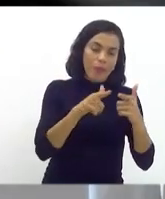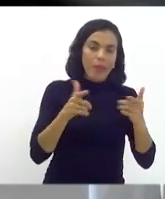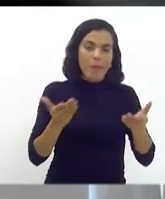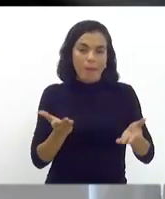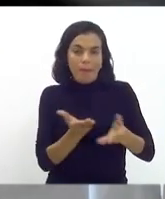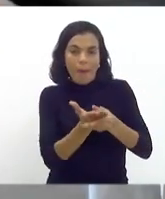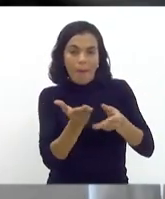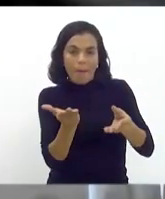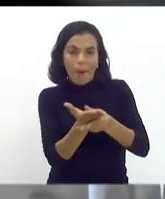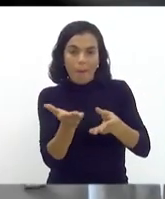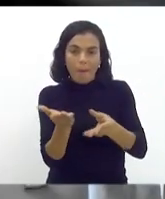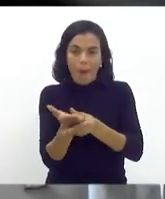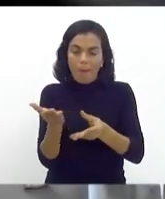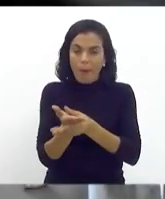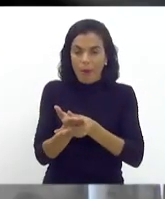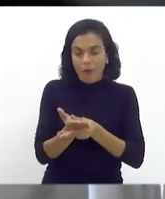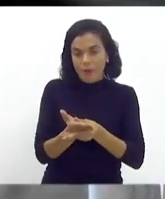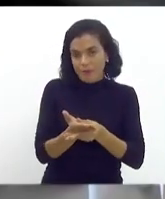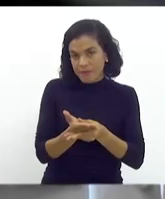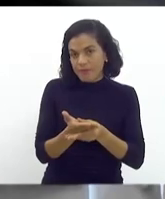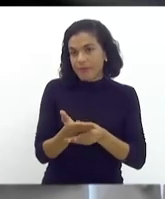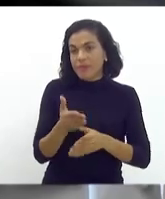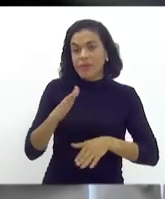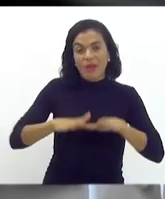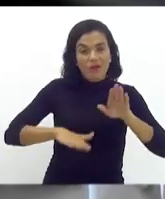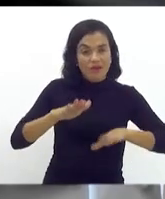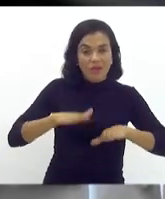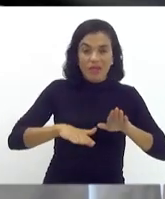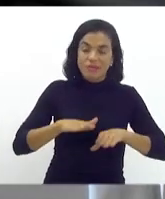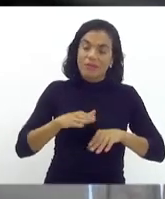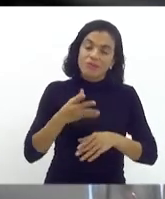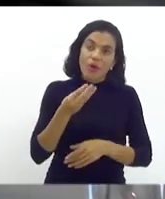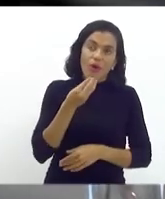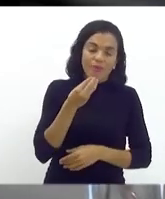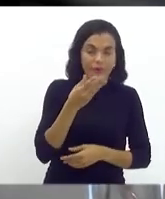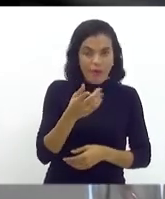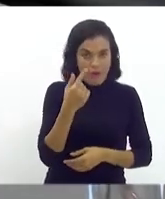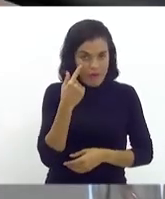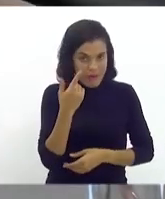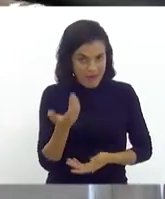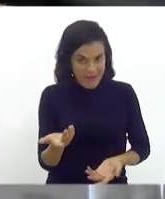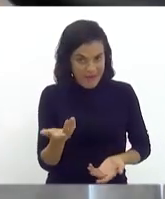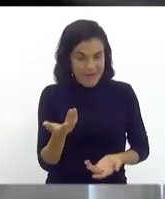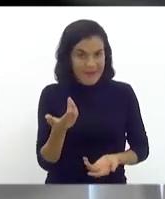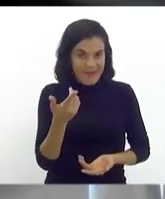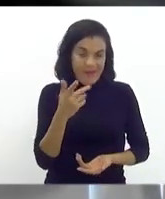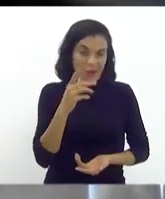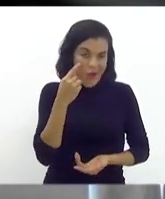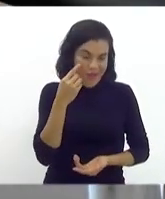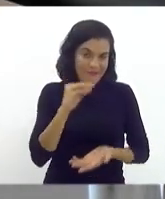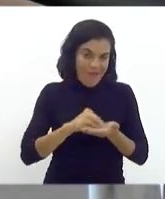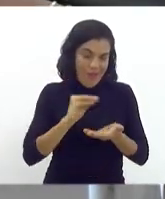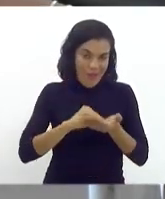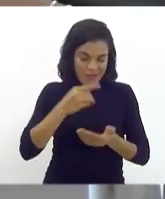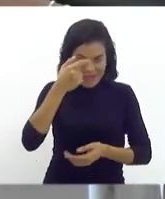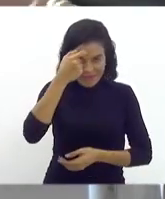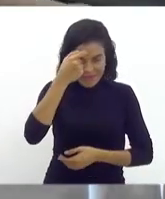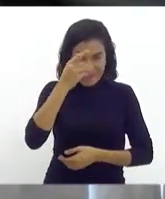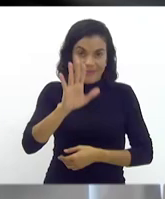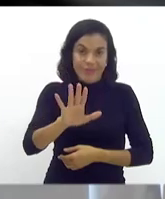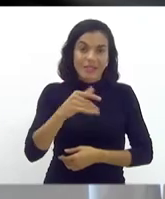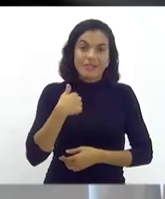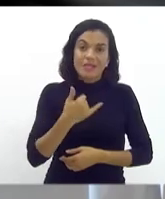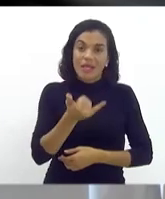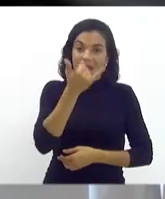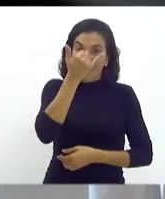é uma questão que salva o melhor juízo Talvez seja um pouco Em lógica porque veja né falta um pouco a falta de lógica se eu fui absolvida